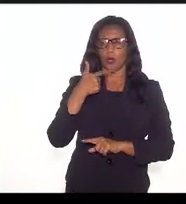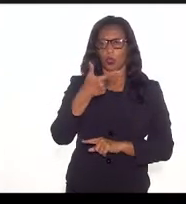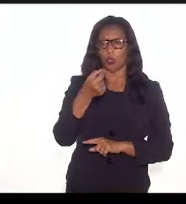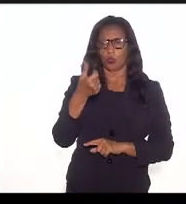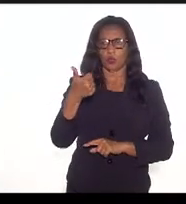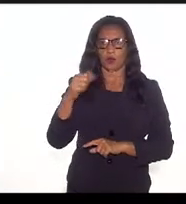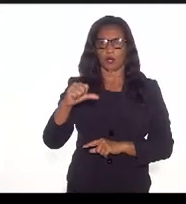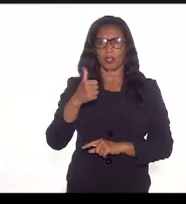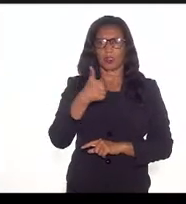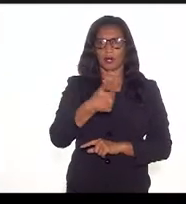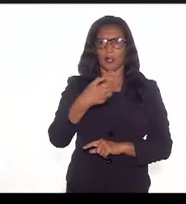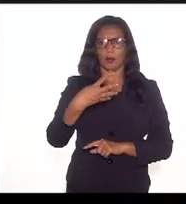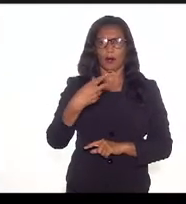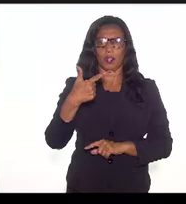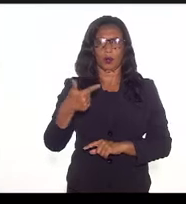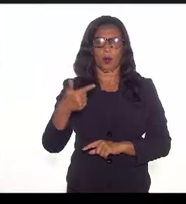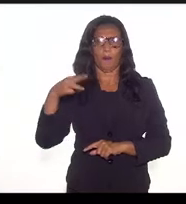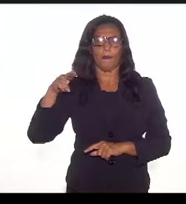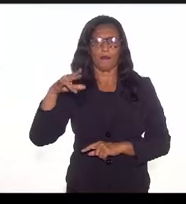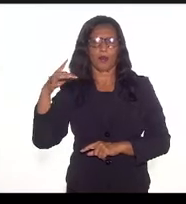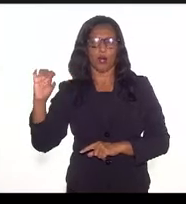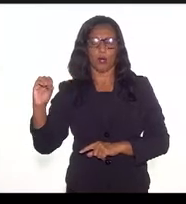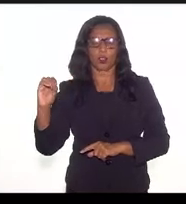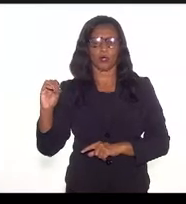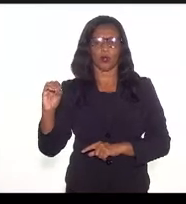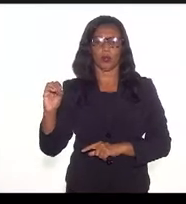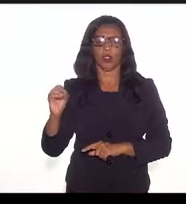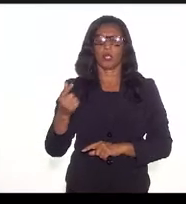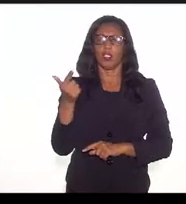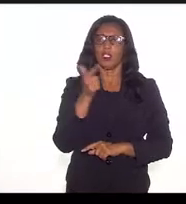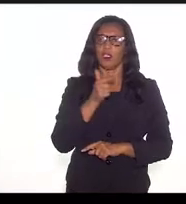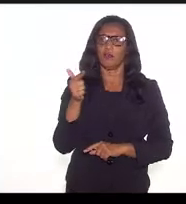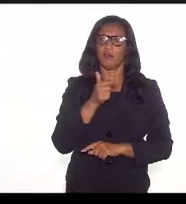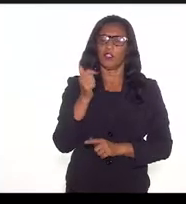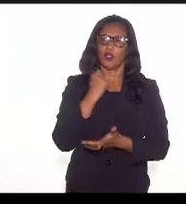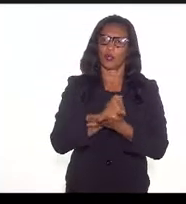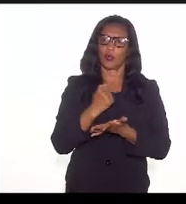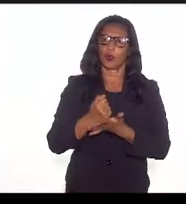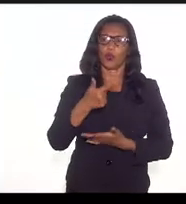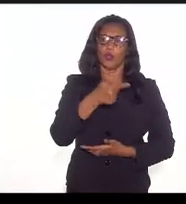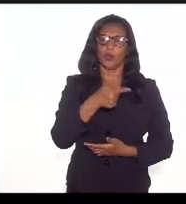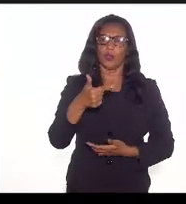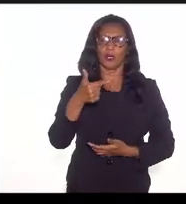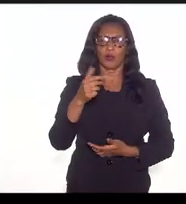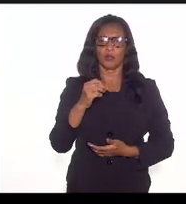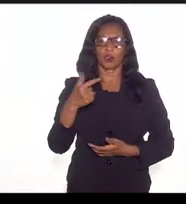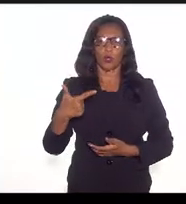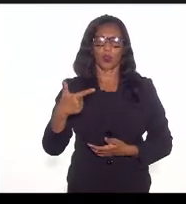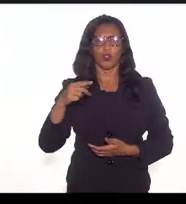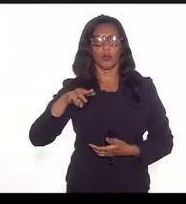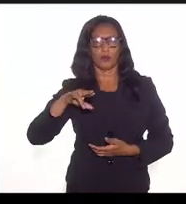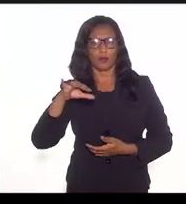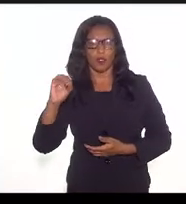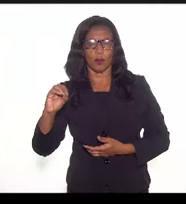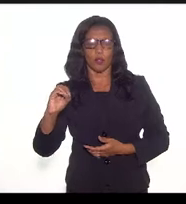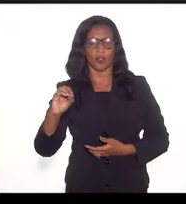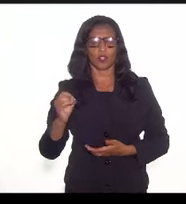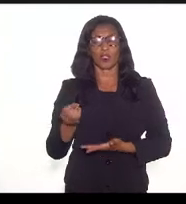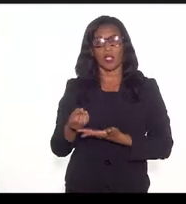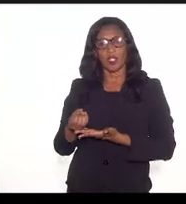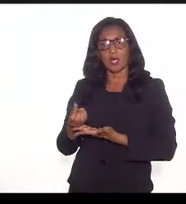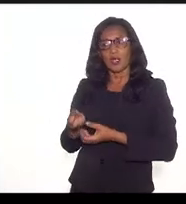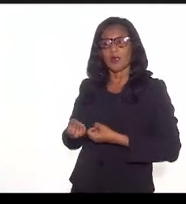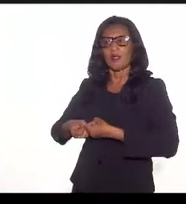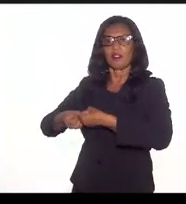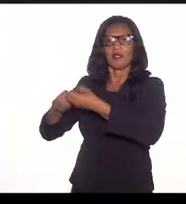2019, perdão, 142 milhões e 600 aproximadamente. Em 2020, a gente contratou 202 milhões aproximadamente, liberou em